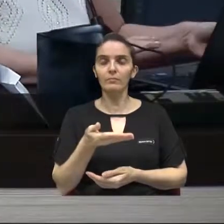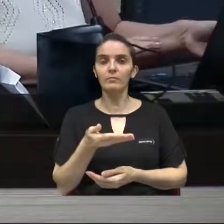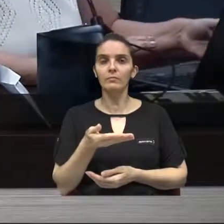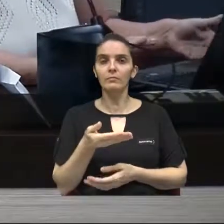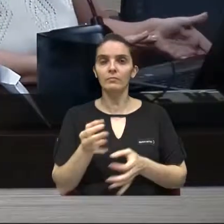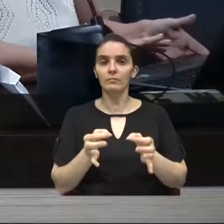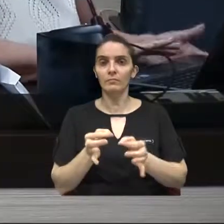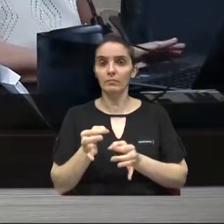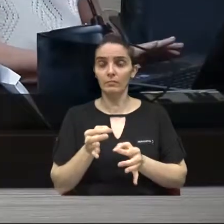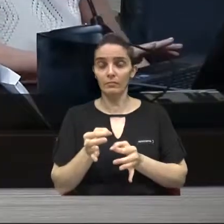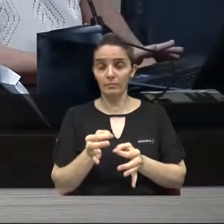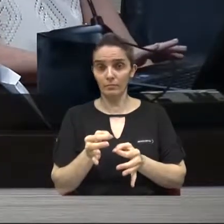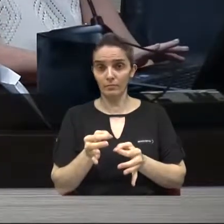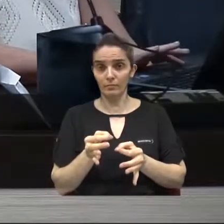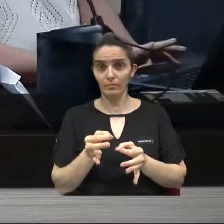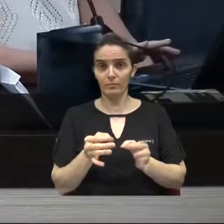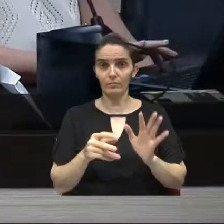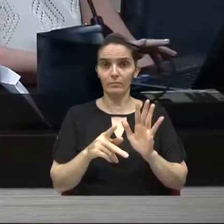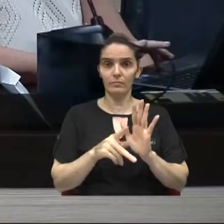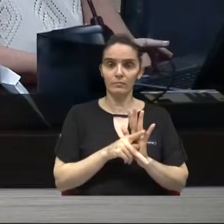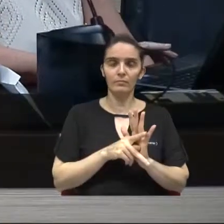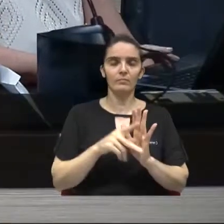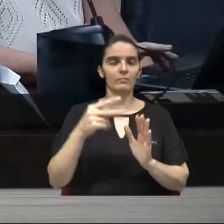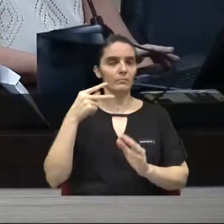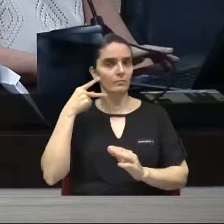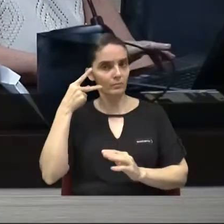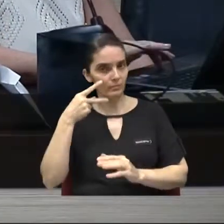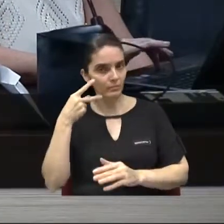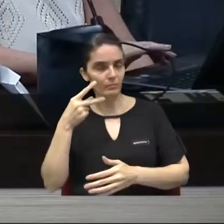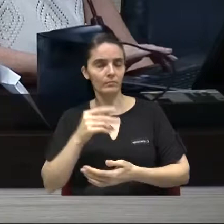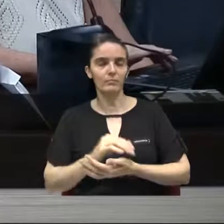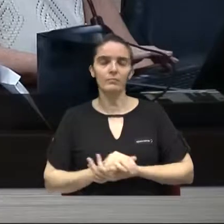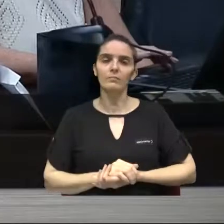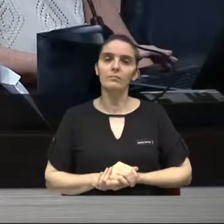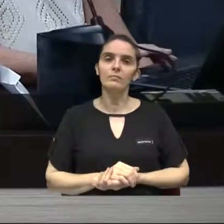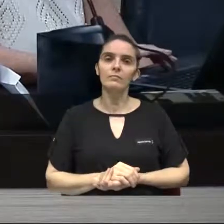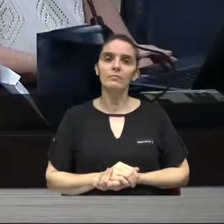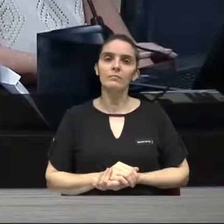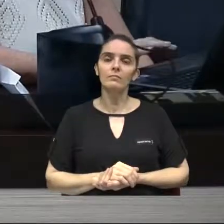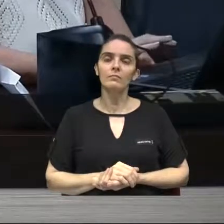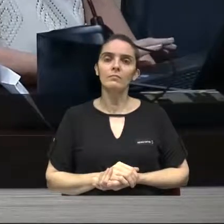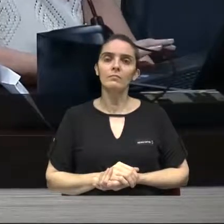aos projetos oriundos do Legislativo. Pois não?